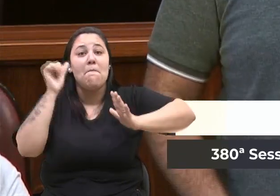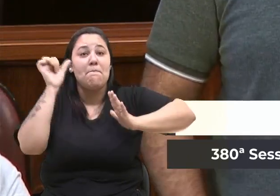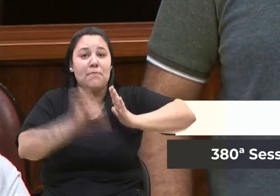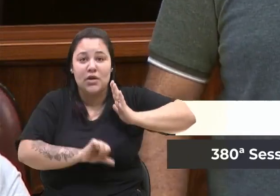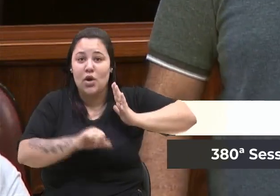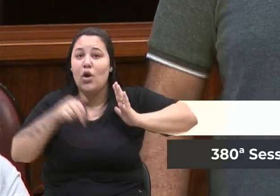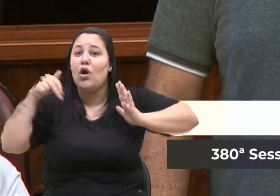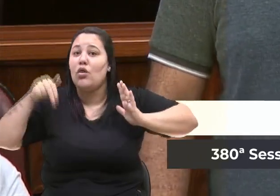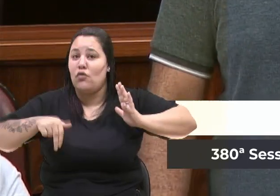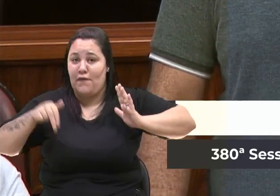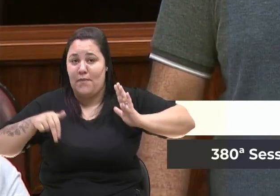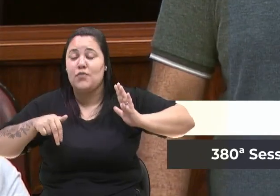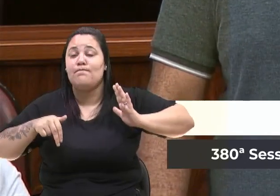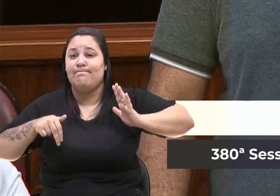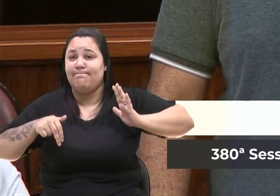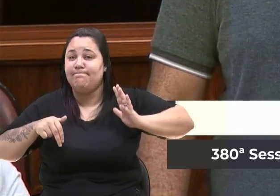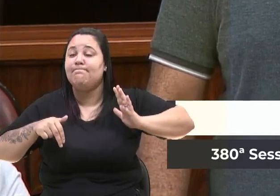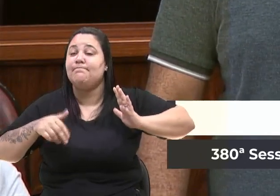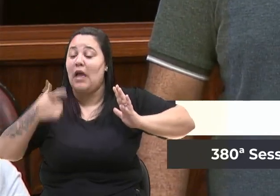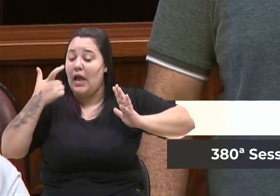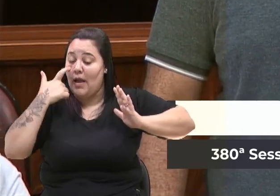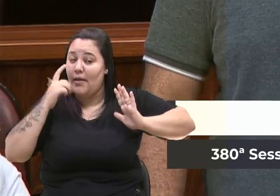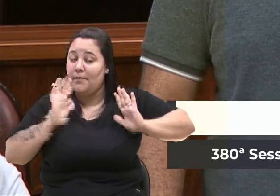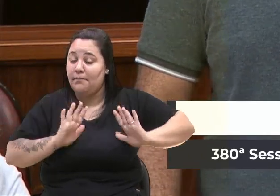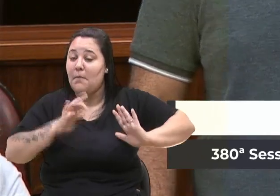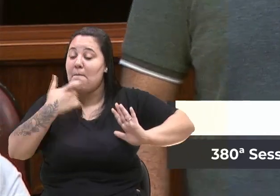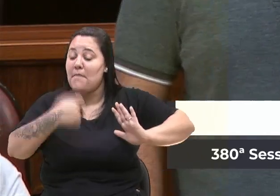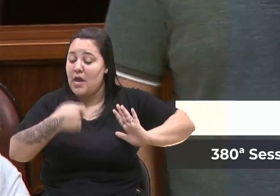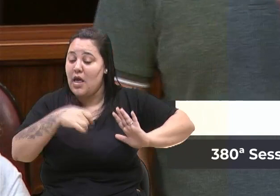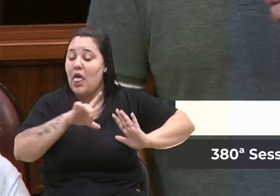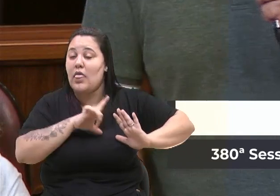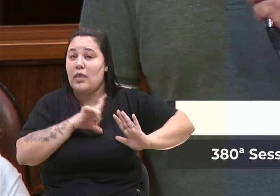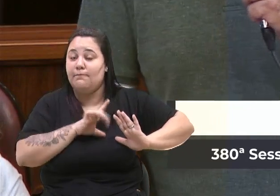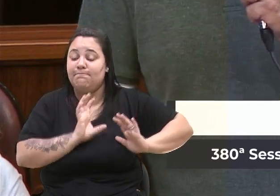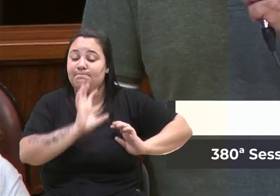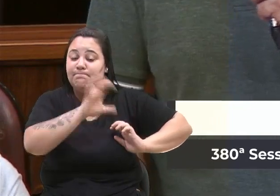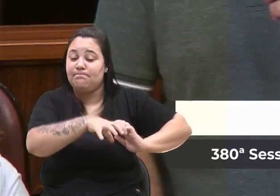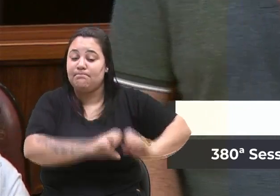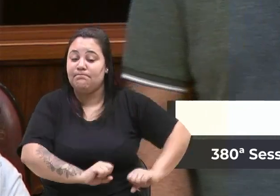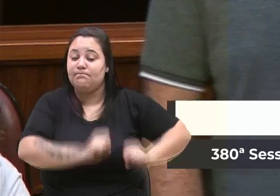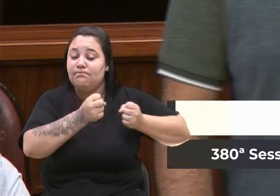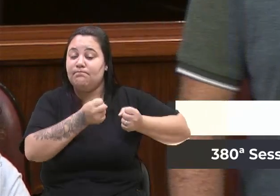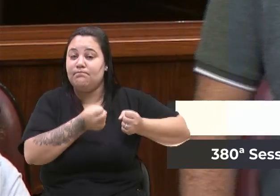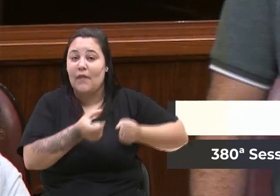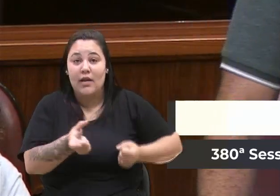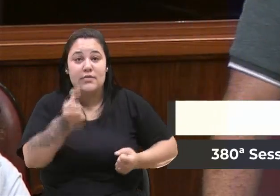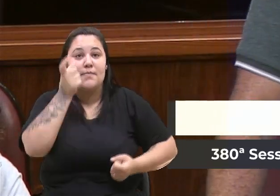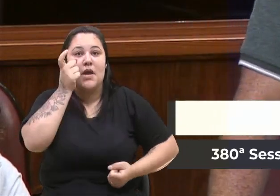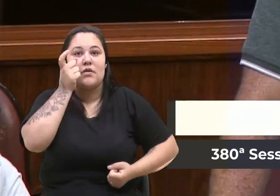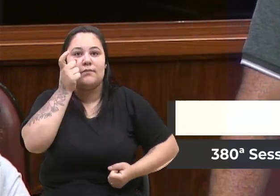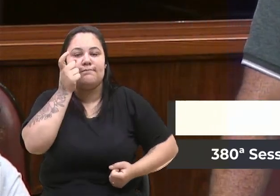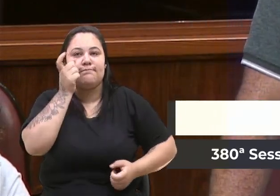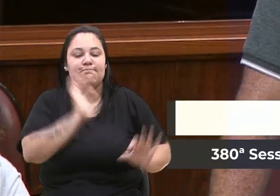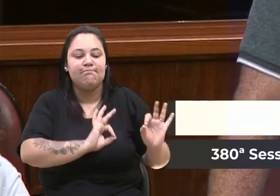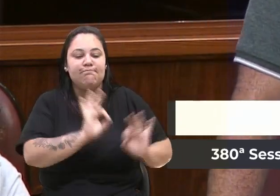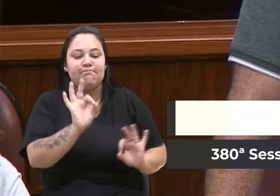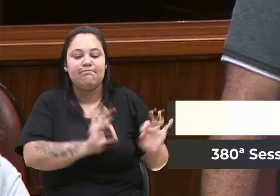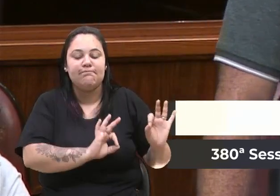novembro. Então, é muito necessário que esse setor esteja